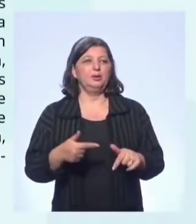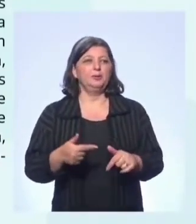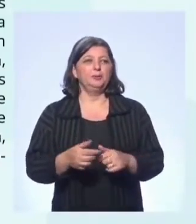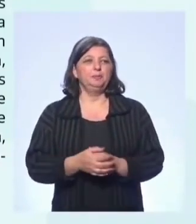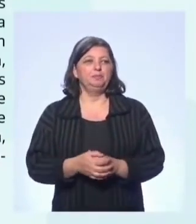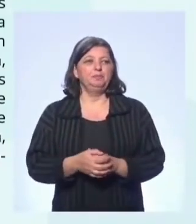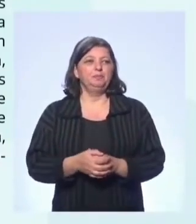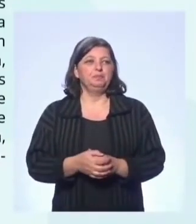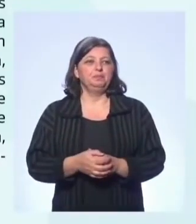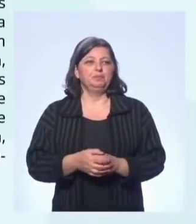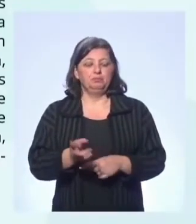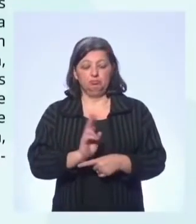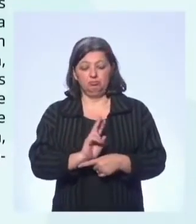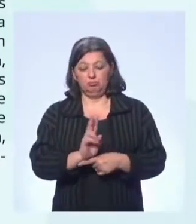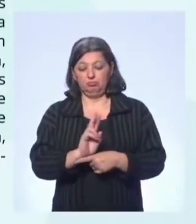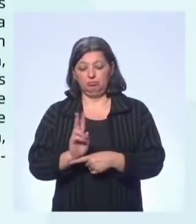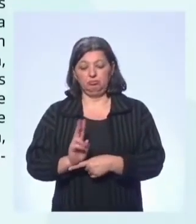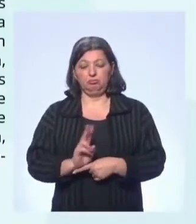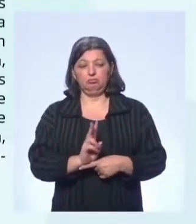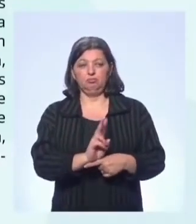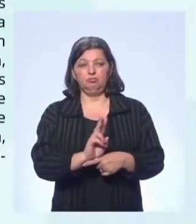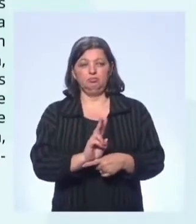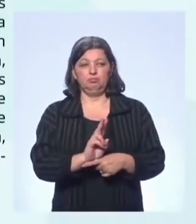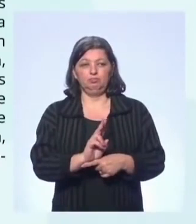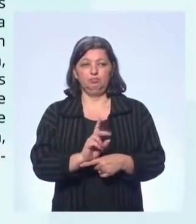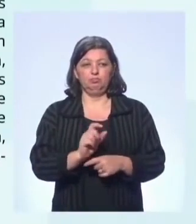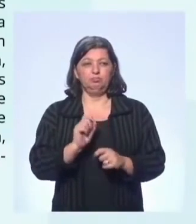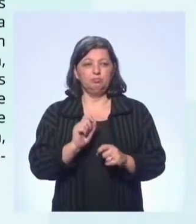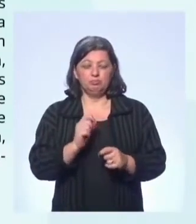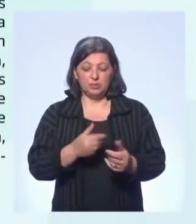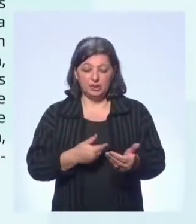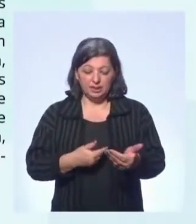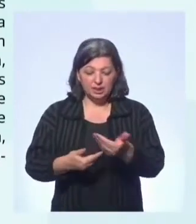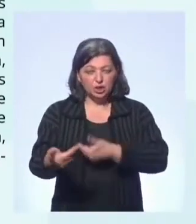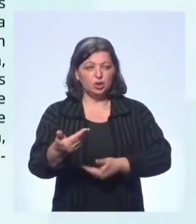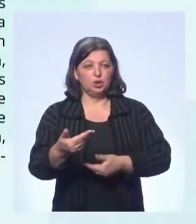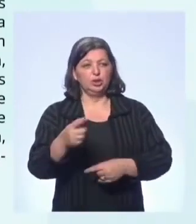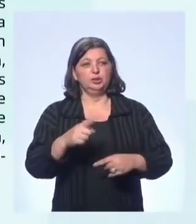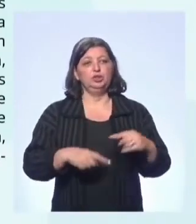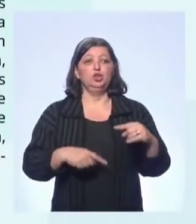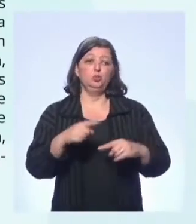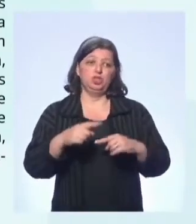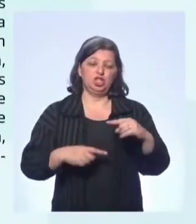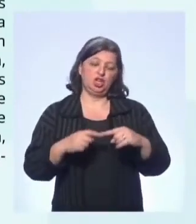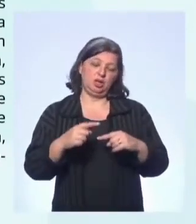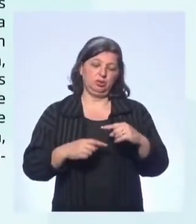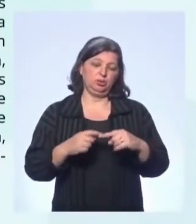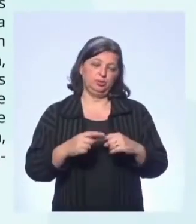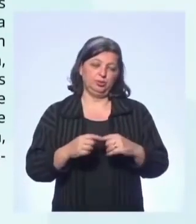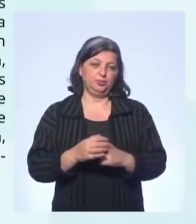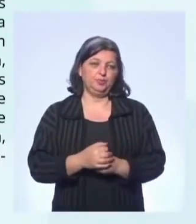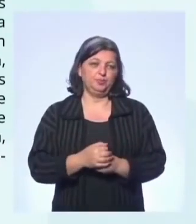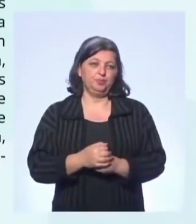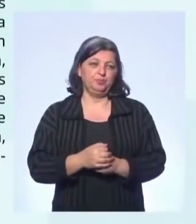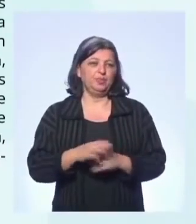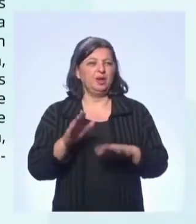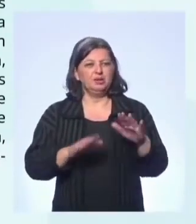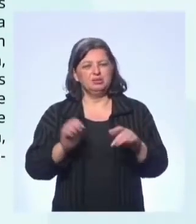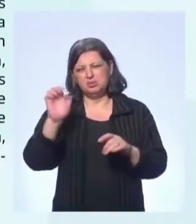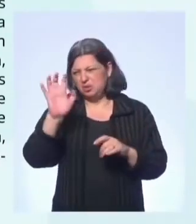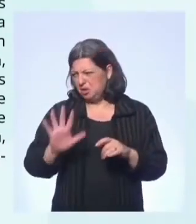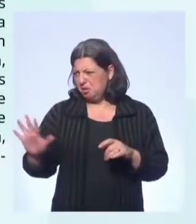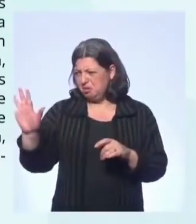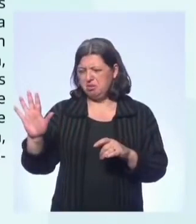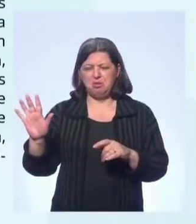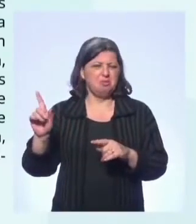trabalho supervisionado e em troca de objetos que muitas vezes para os europeus não